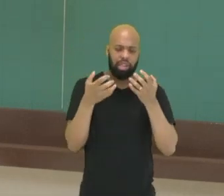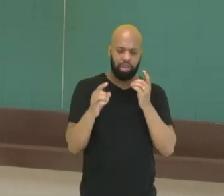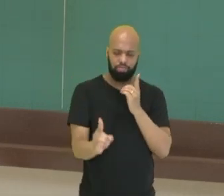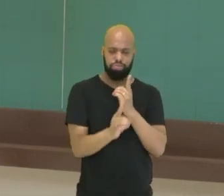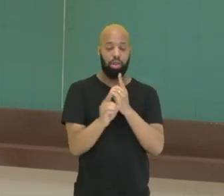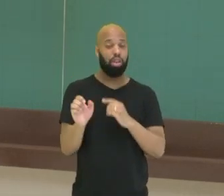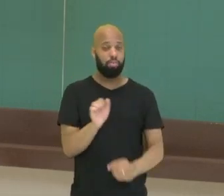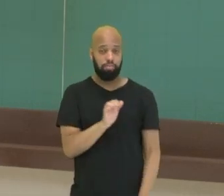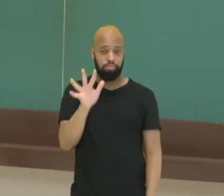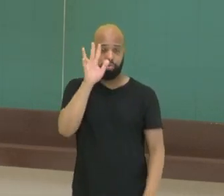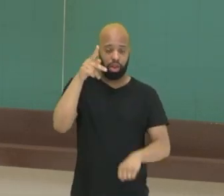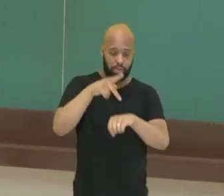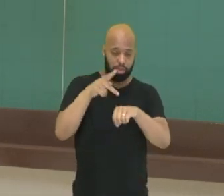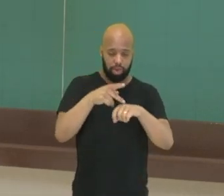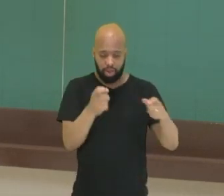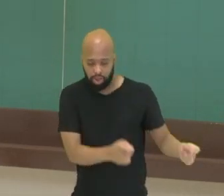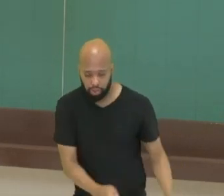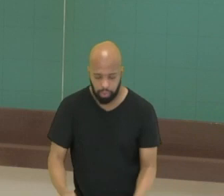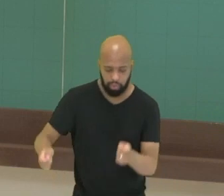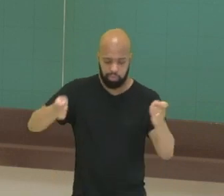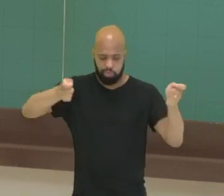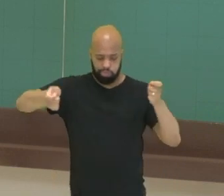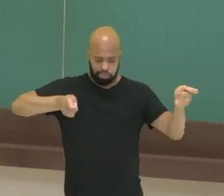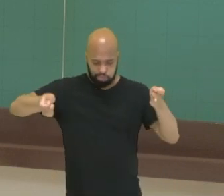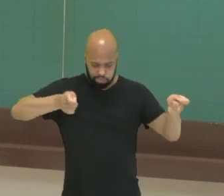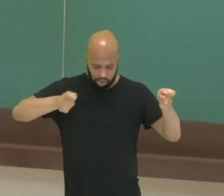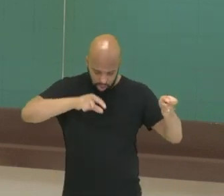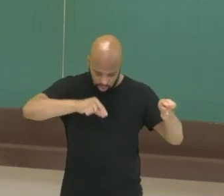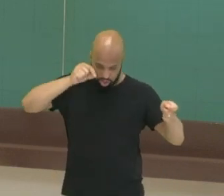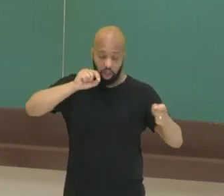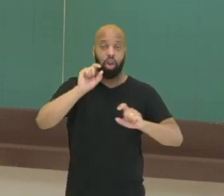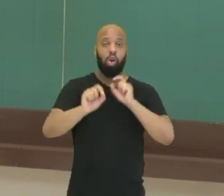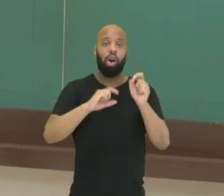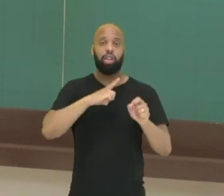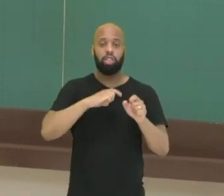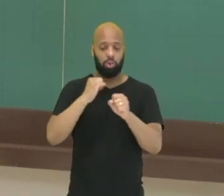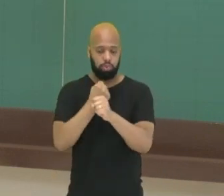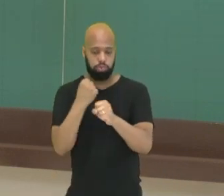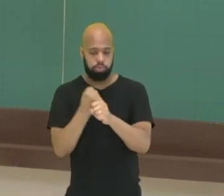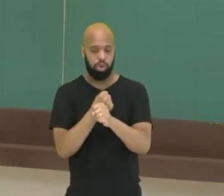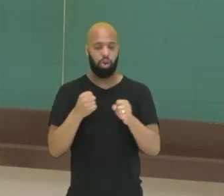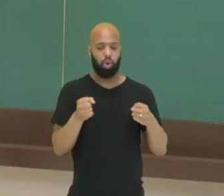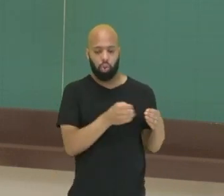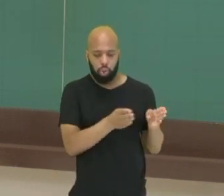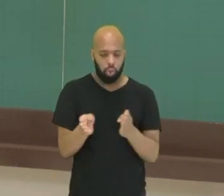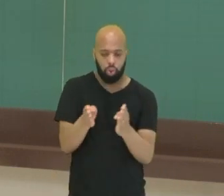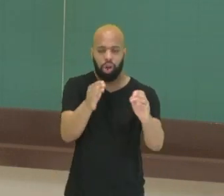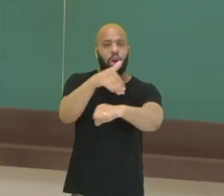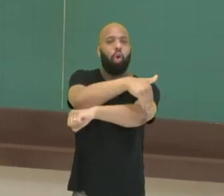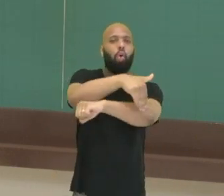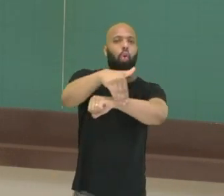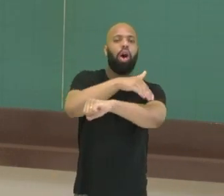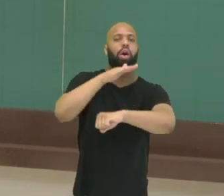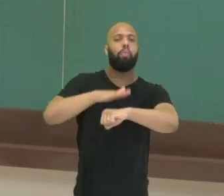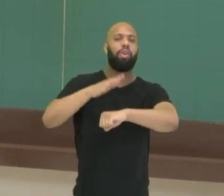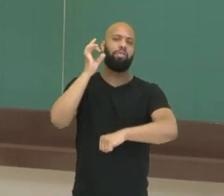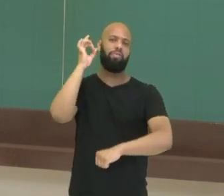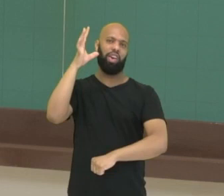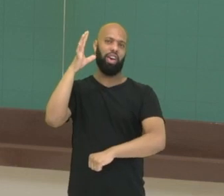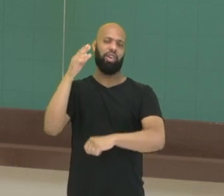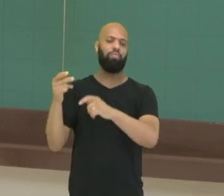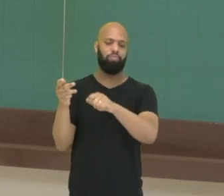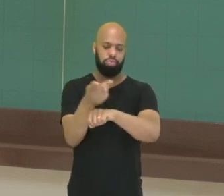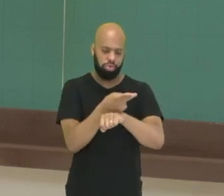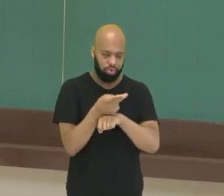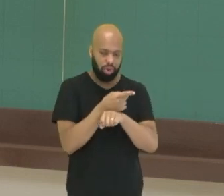na atividade de mineração, a construção de estradas que facilitavam essa busca, que